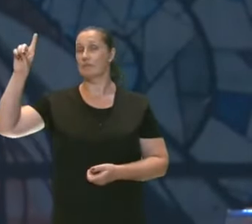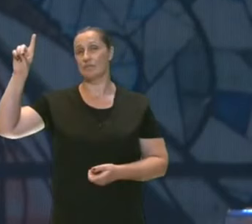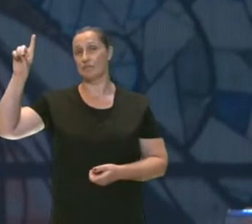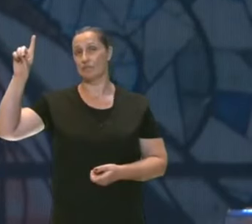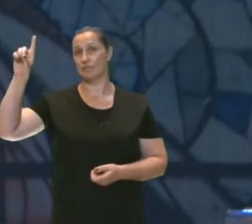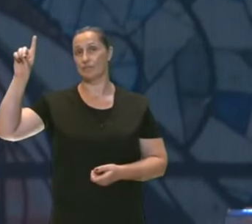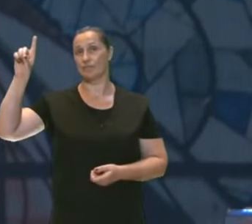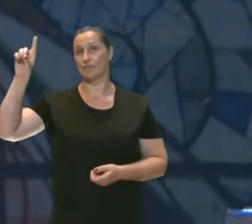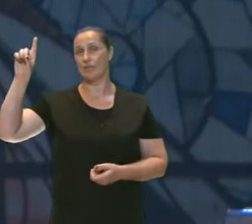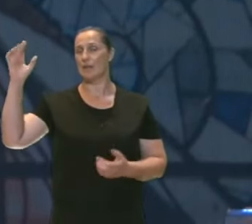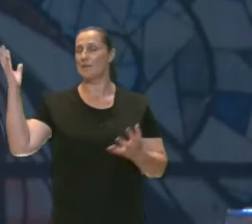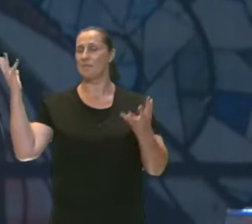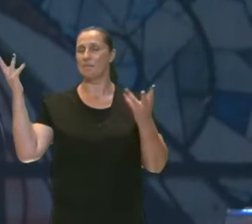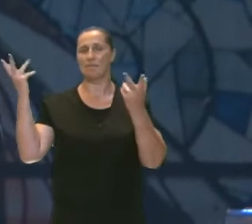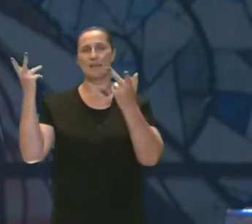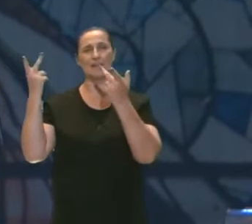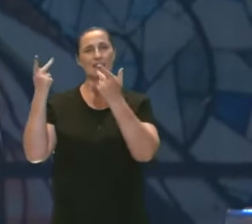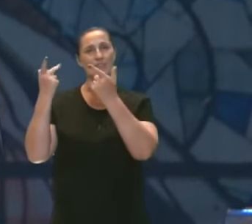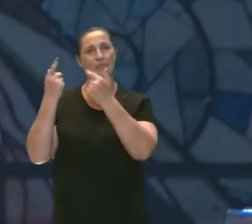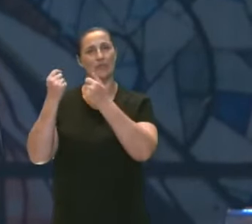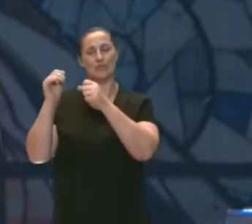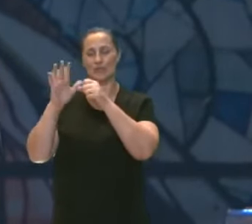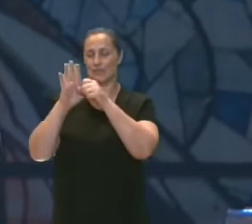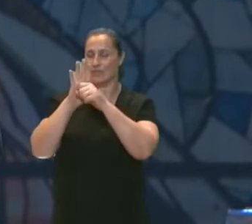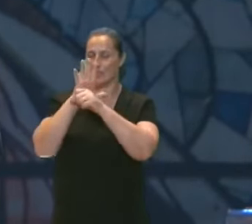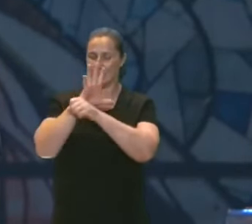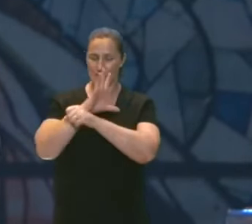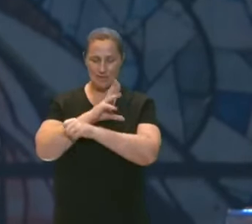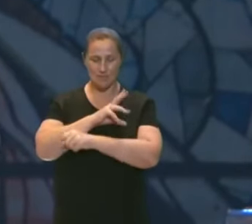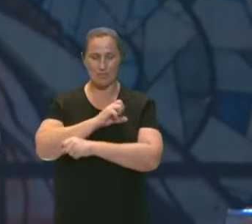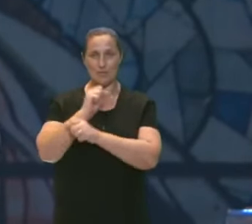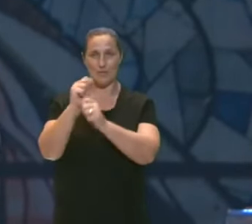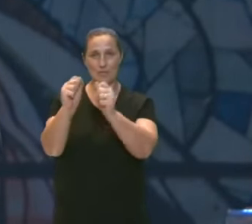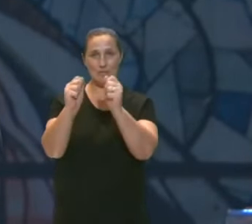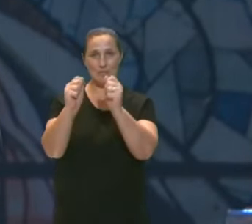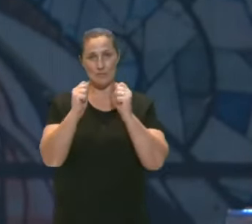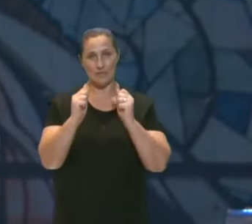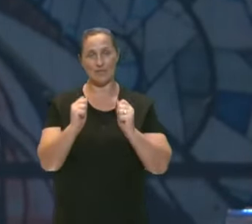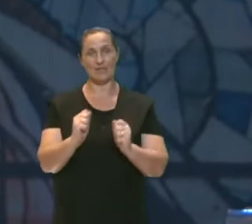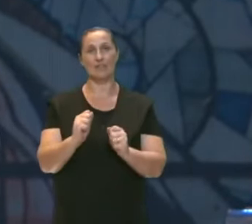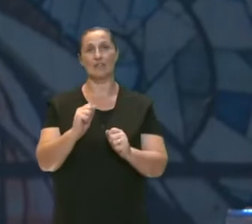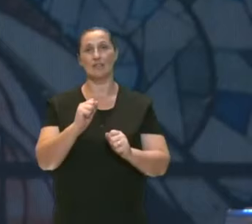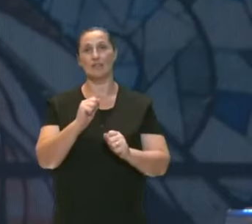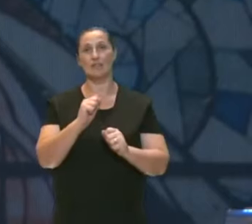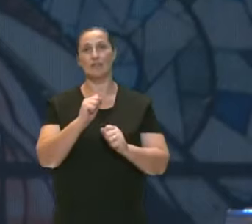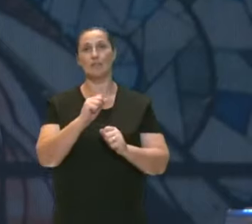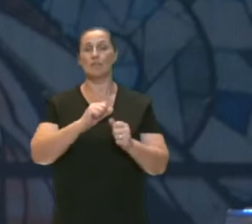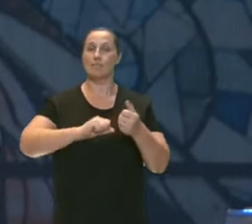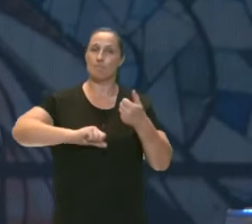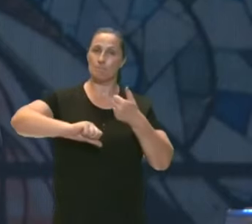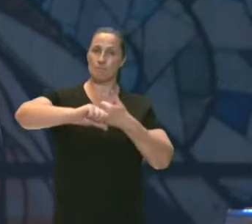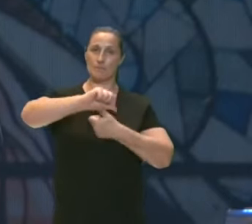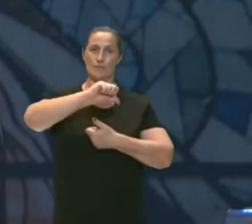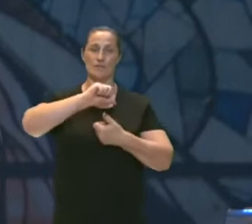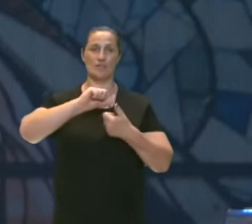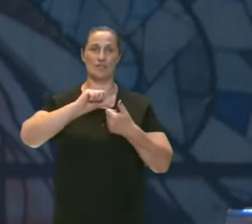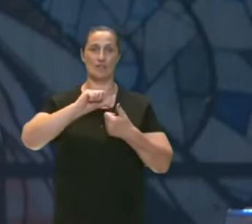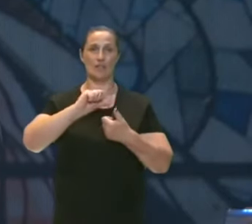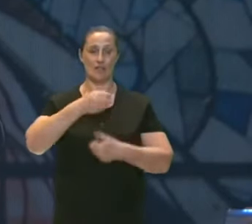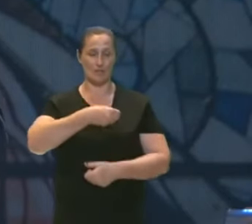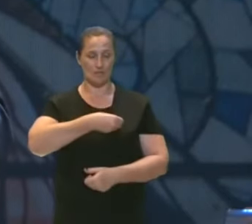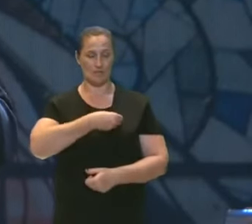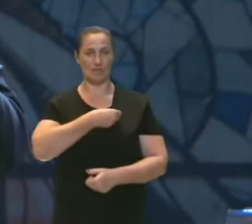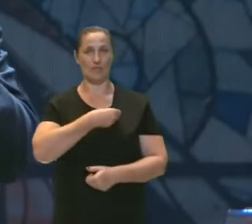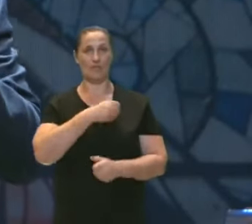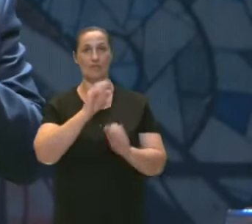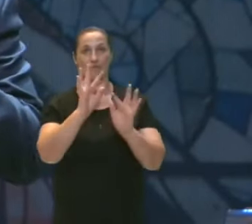Deus é maravilhoso, cheio de amor e poderoso para mudar a tua história e a história